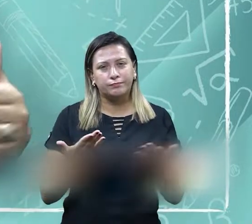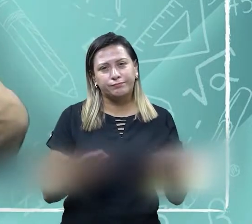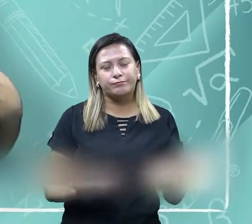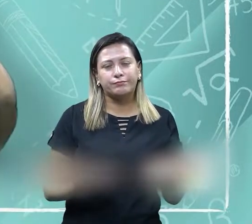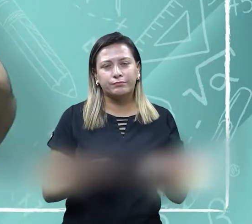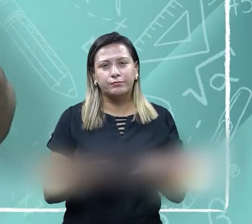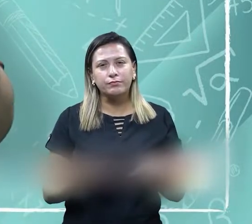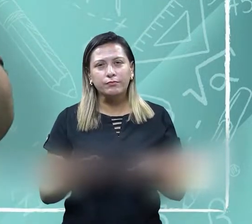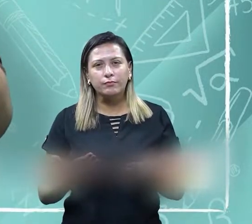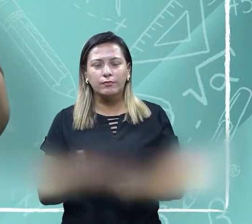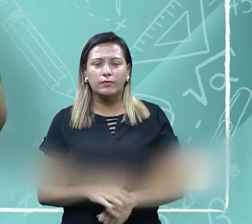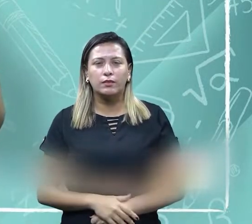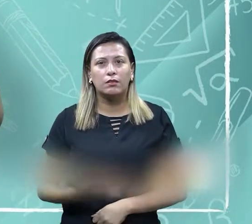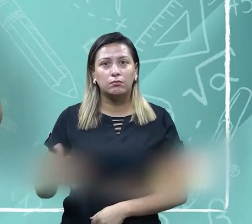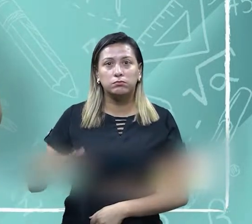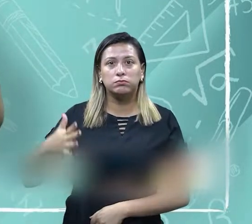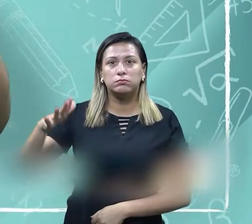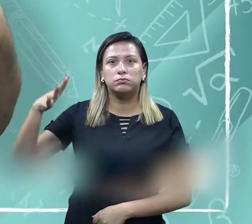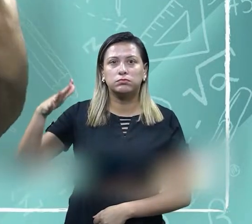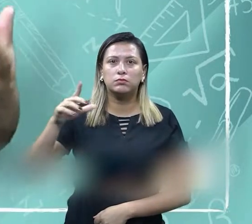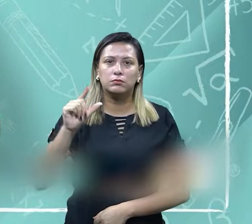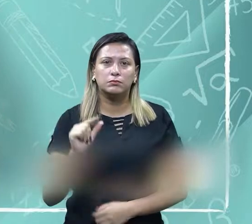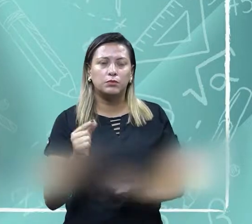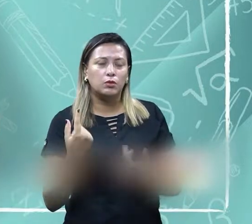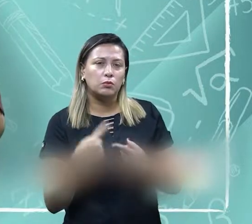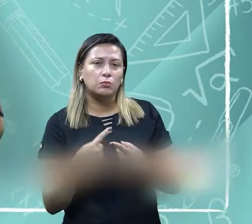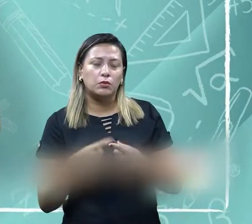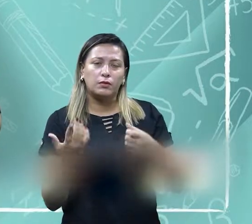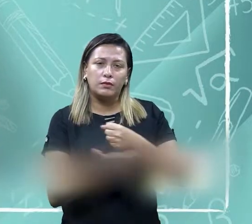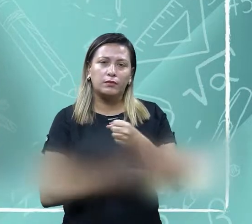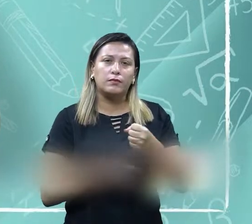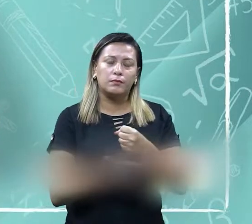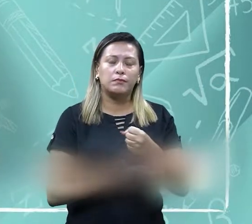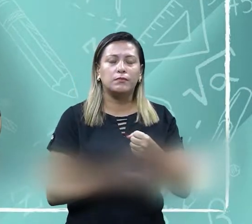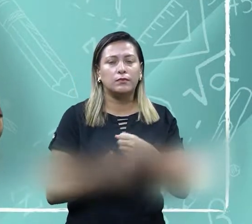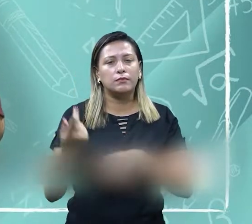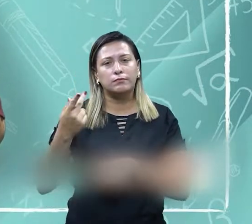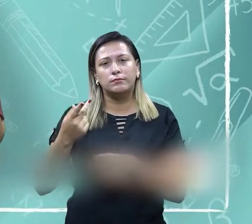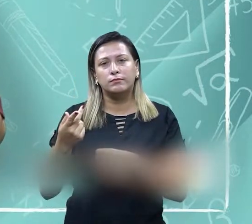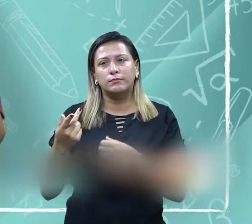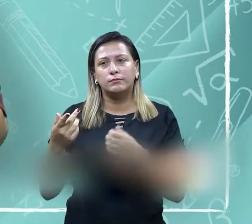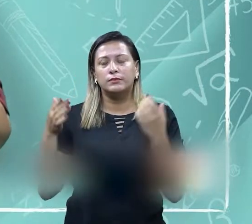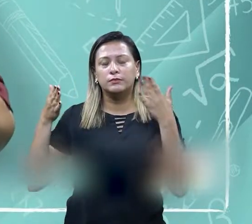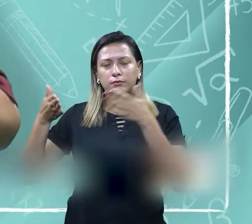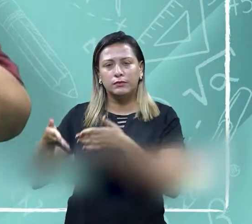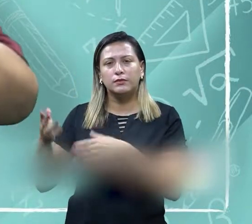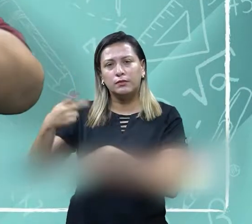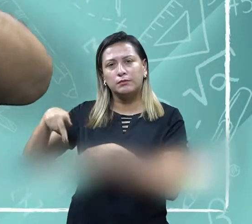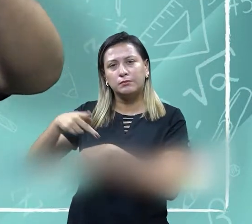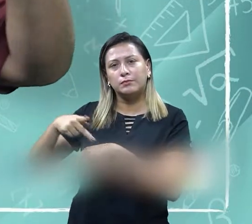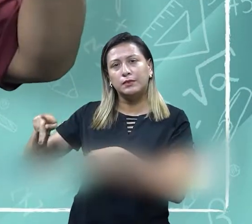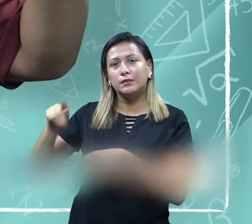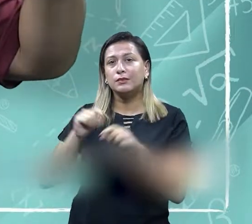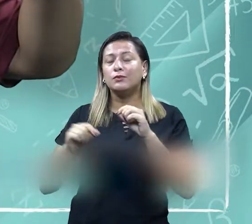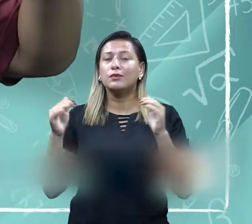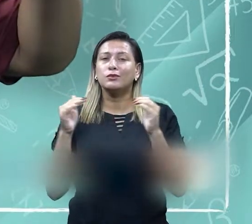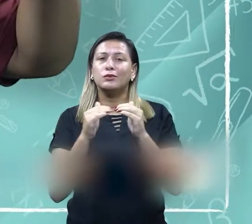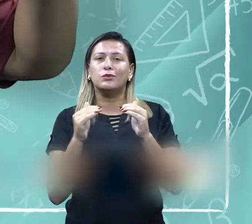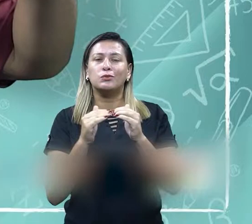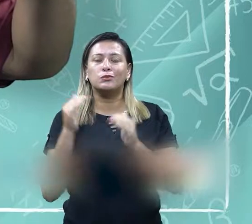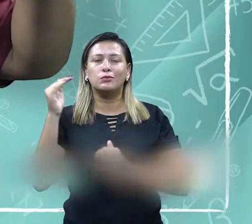gasolina subiu porque está regulamentada ao preço internacional, ou seja, de acordo com a